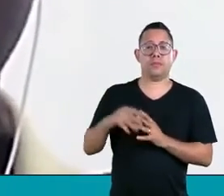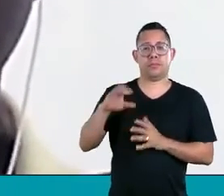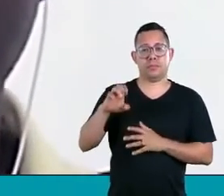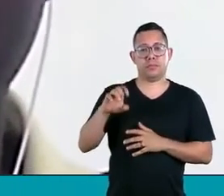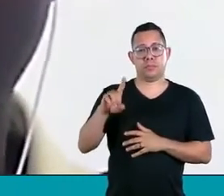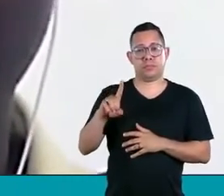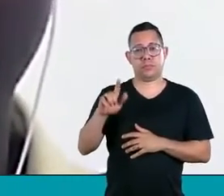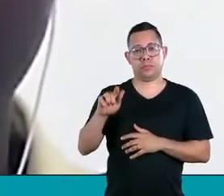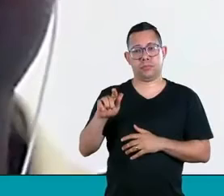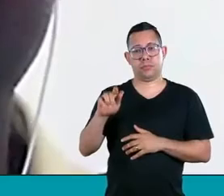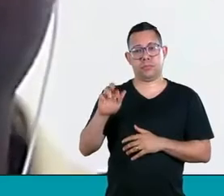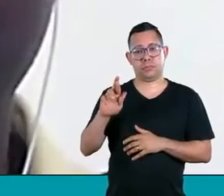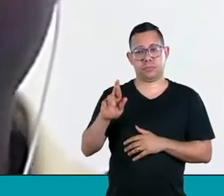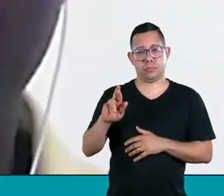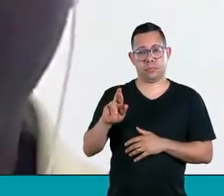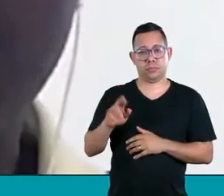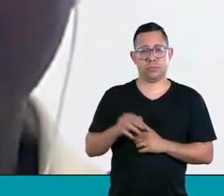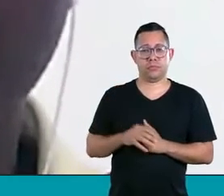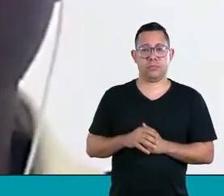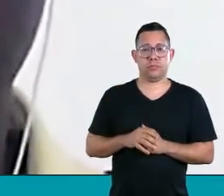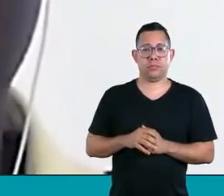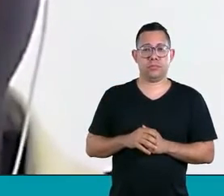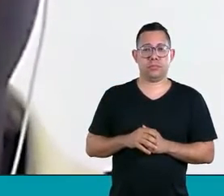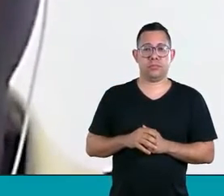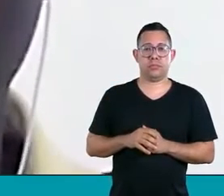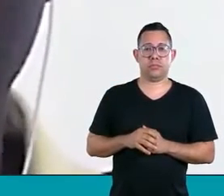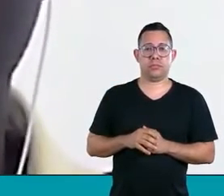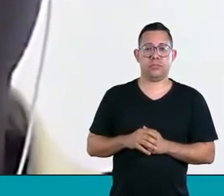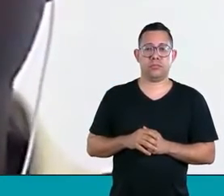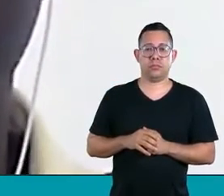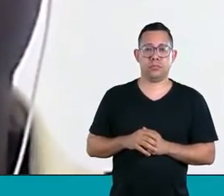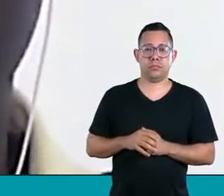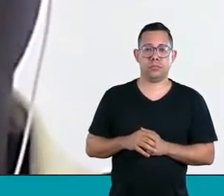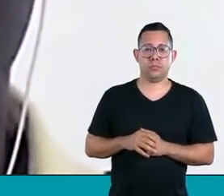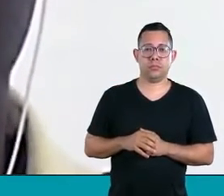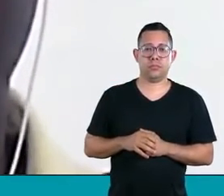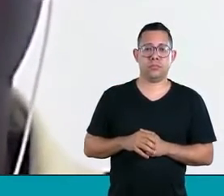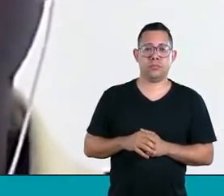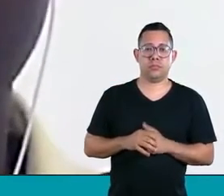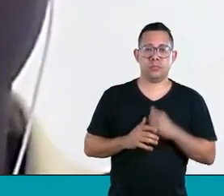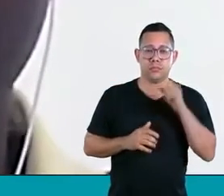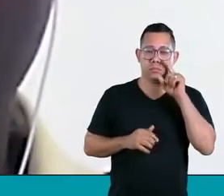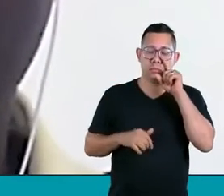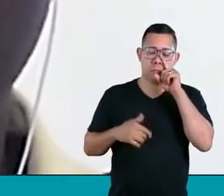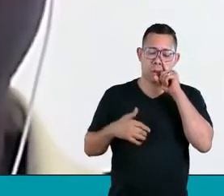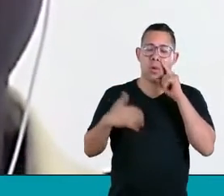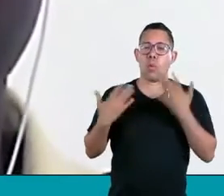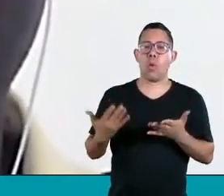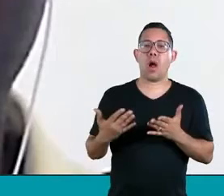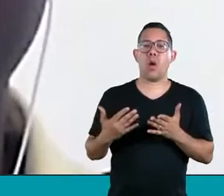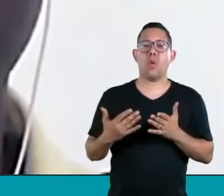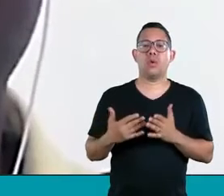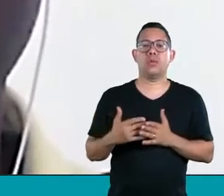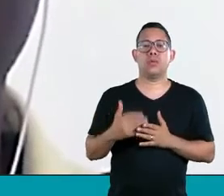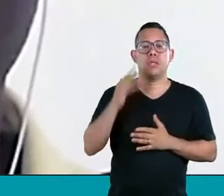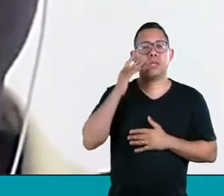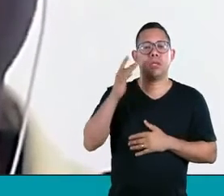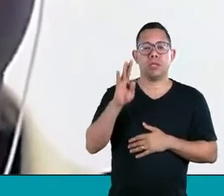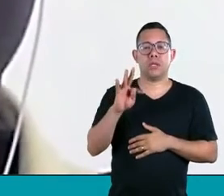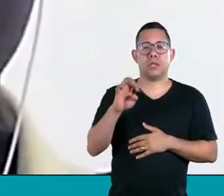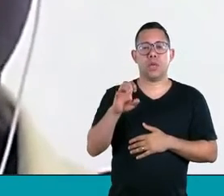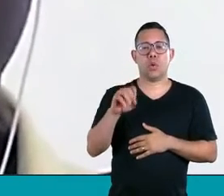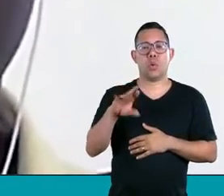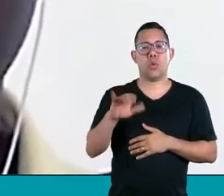faço a seguinte sistematização. Quais são os fundamentos teóricos do pensamento complexo? Qual a legitimidade do